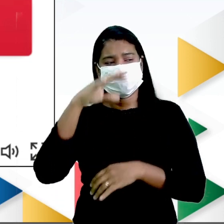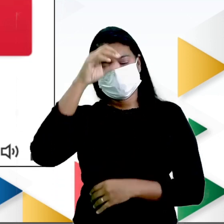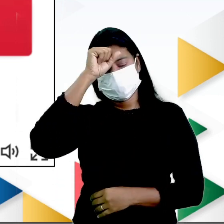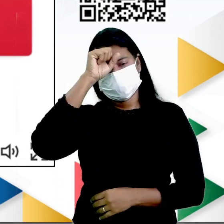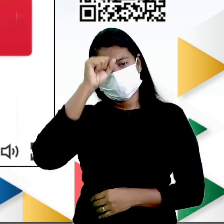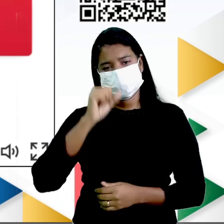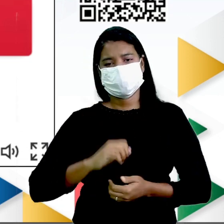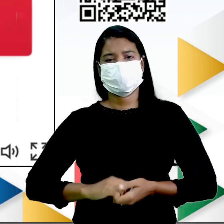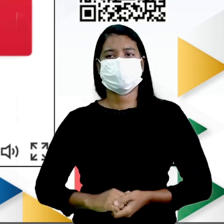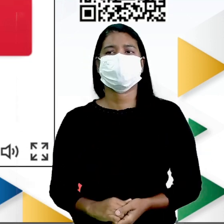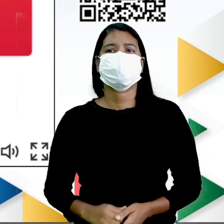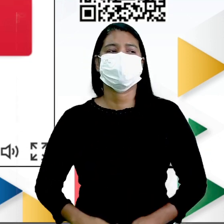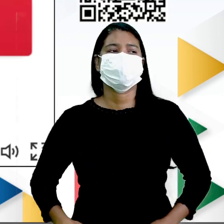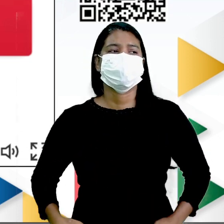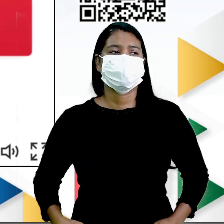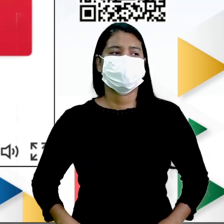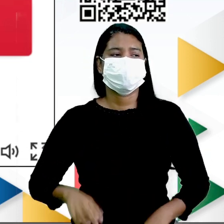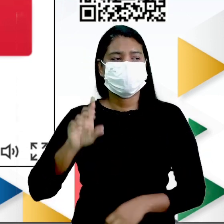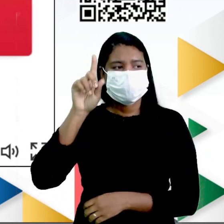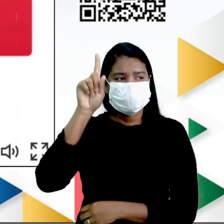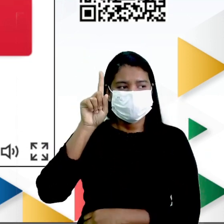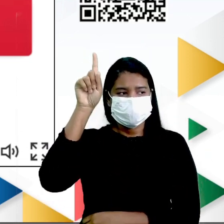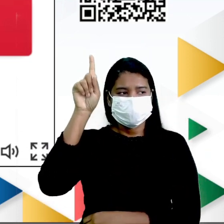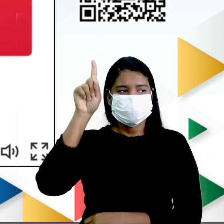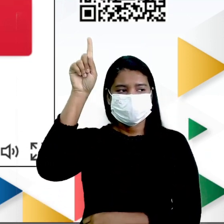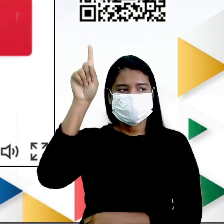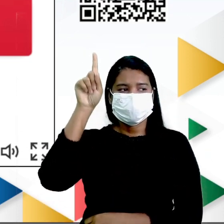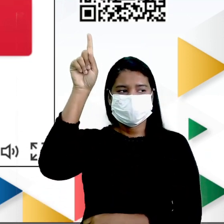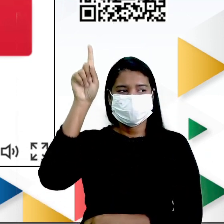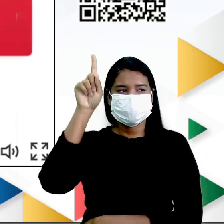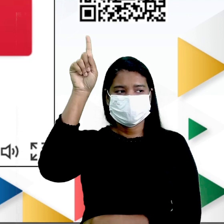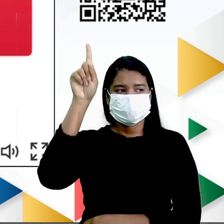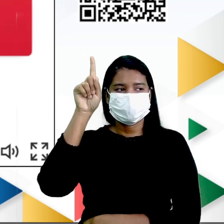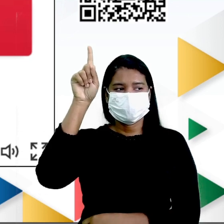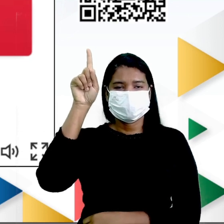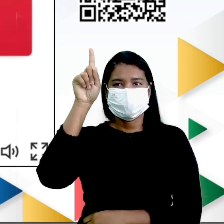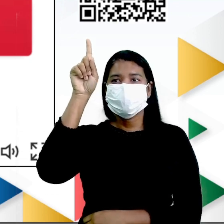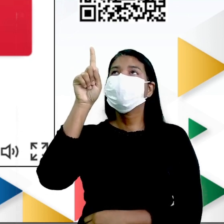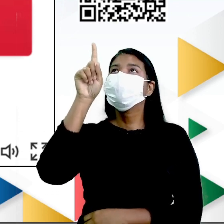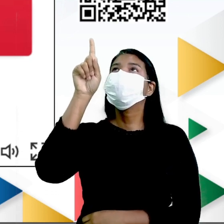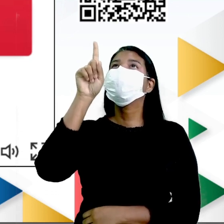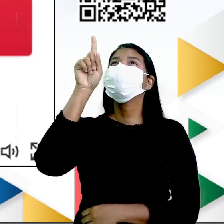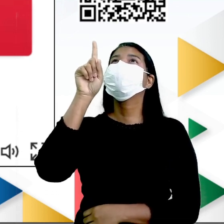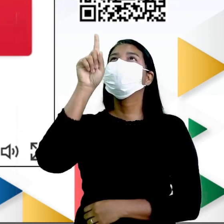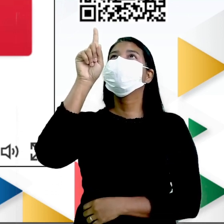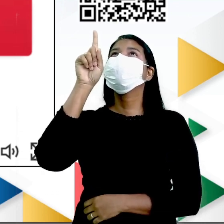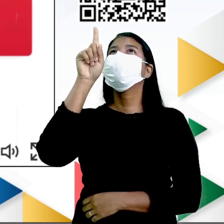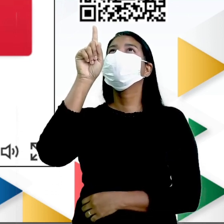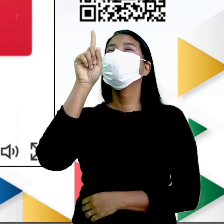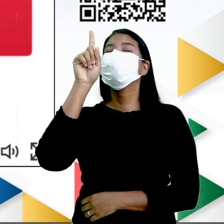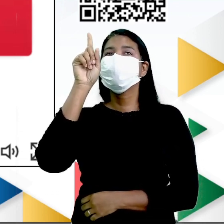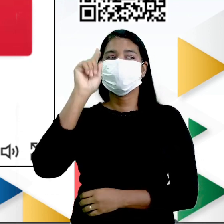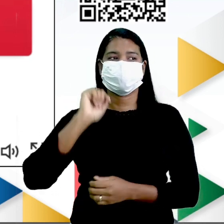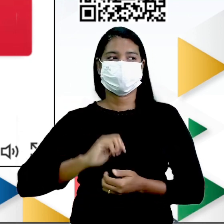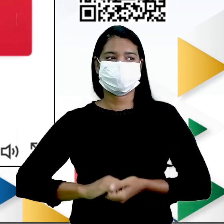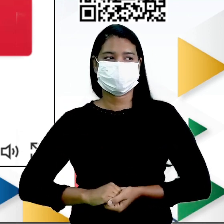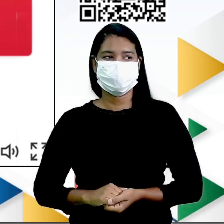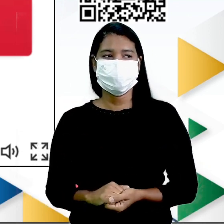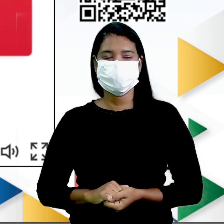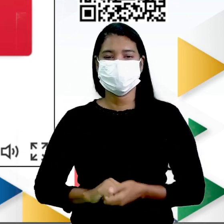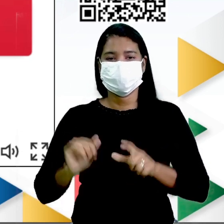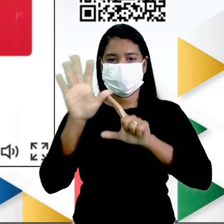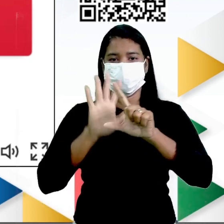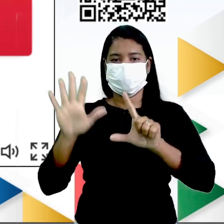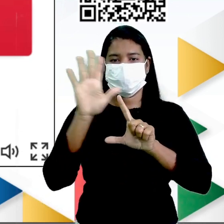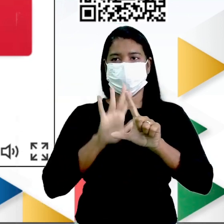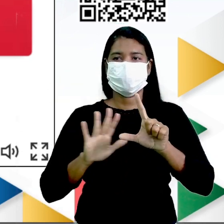direto pro jogo? Então vem, ó, aponta a câmera do teu celular para esse QR Code aí, ó, esse aí mesmo que a mãe de Mia tá apontando, que é a